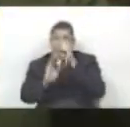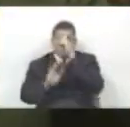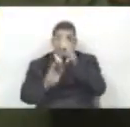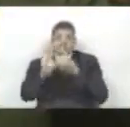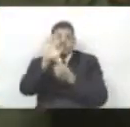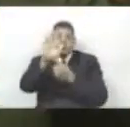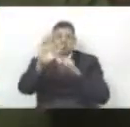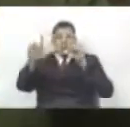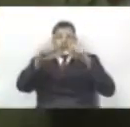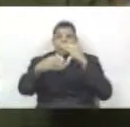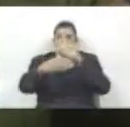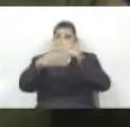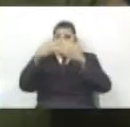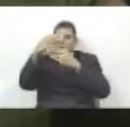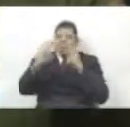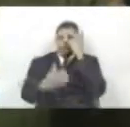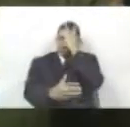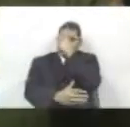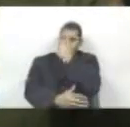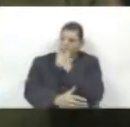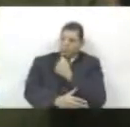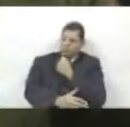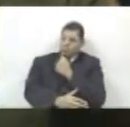uma obra bonita